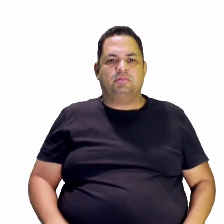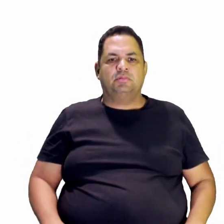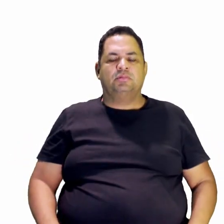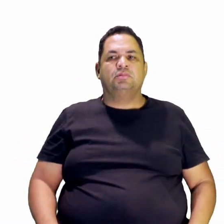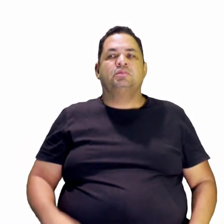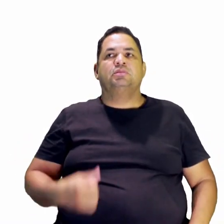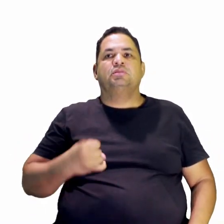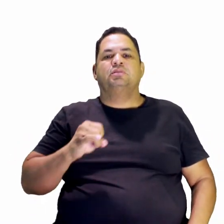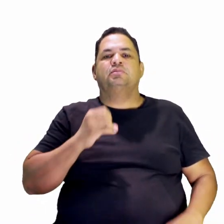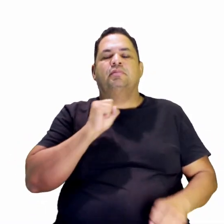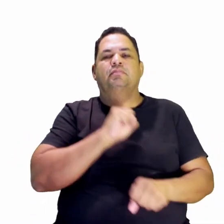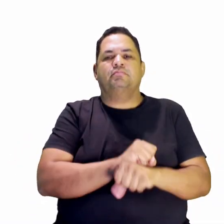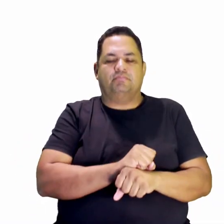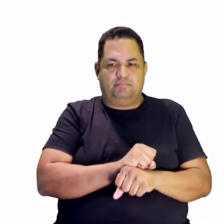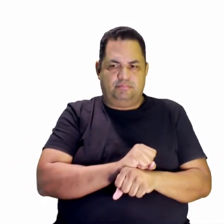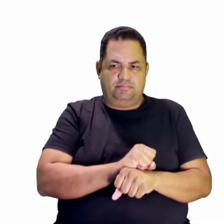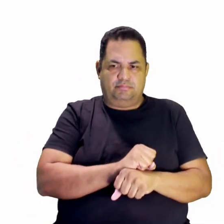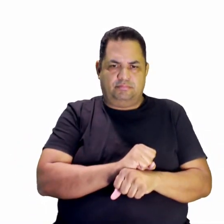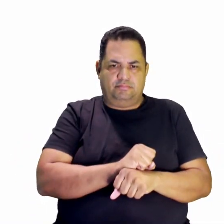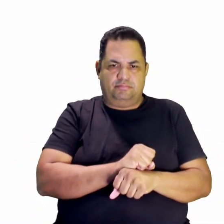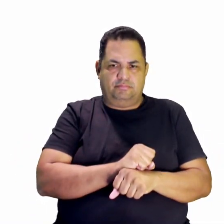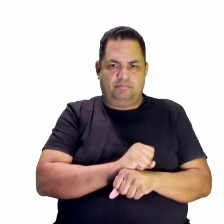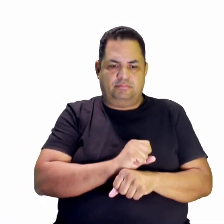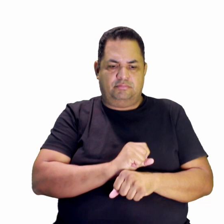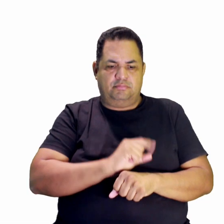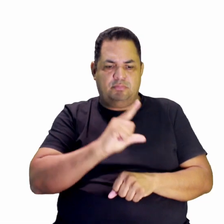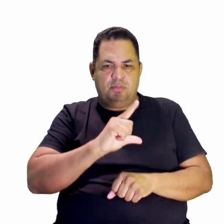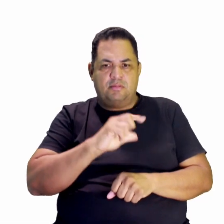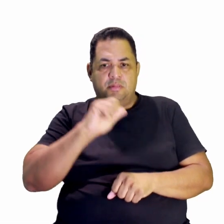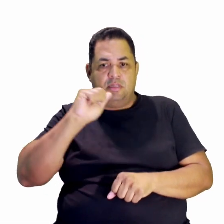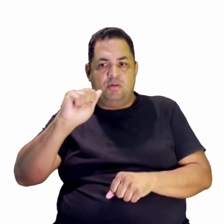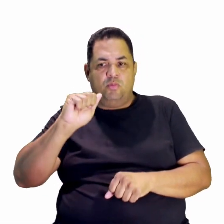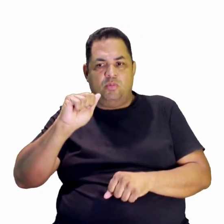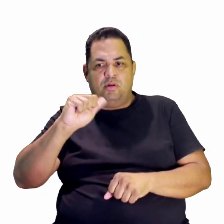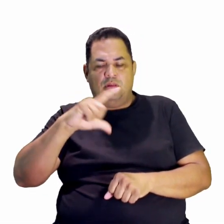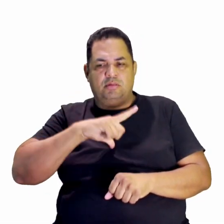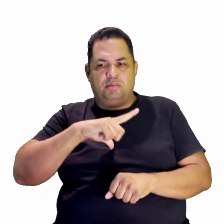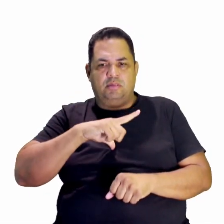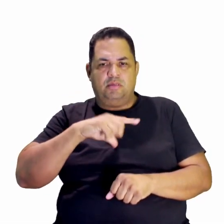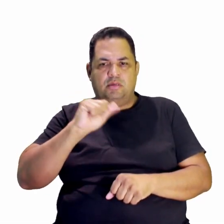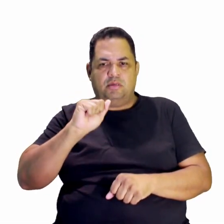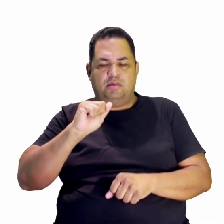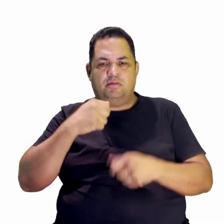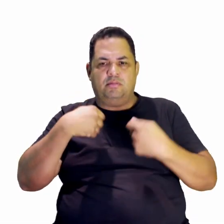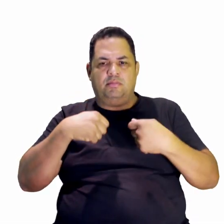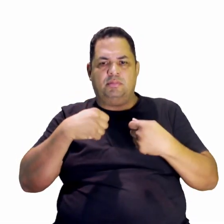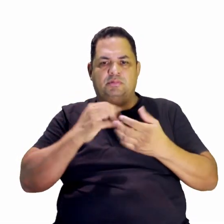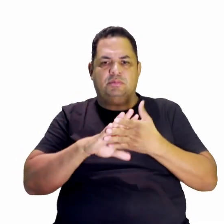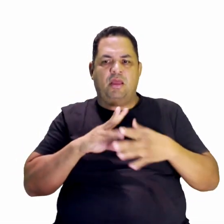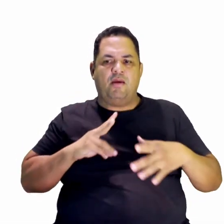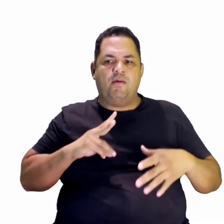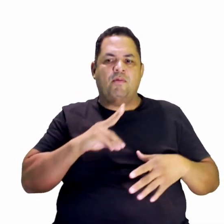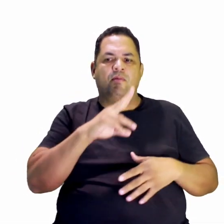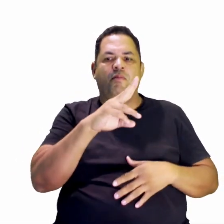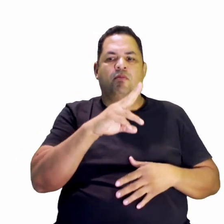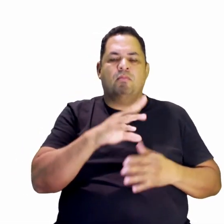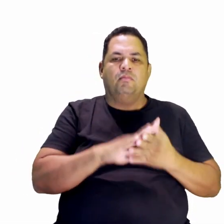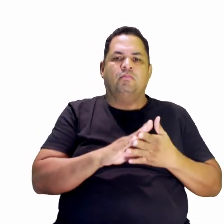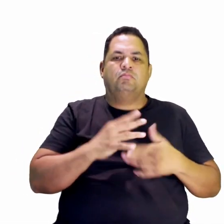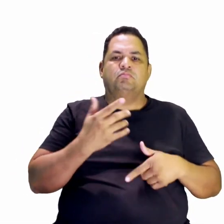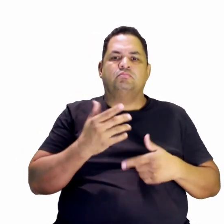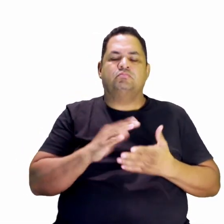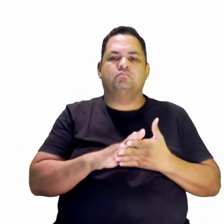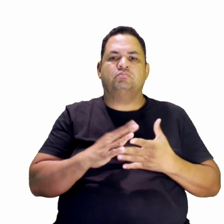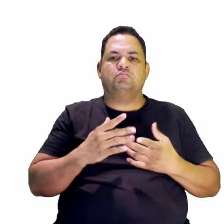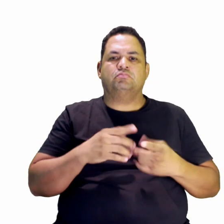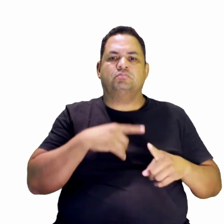estiver em repouso, por exemplo, vai aumentar a velocidade, vai adquirir uma aceleração. Precisa de uma força. A força é o produto